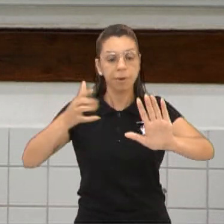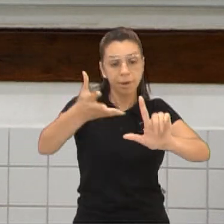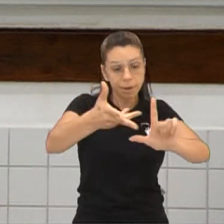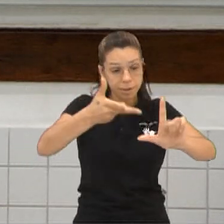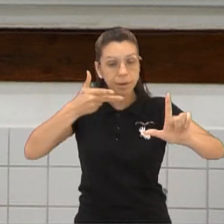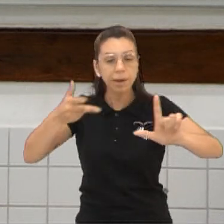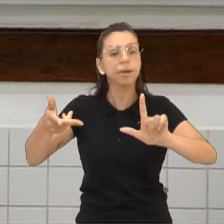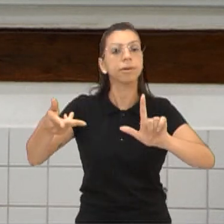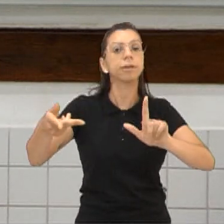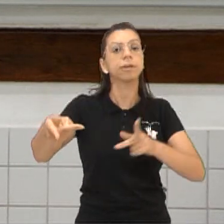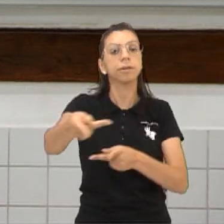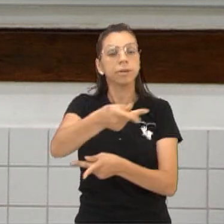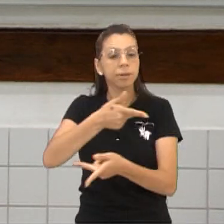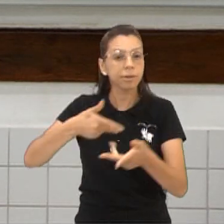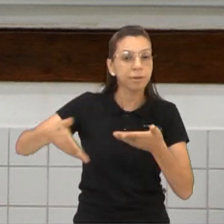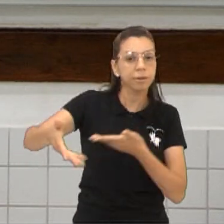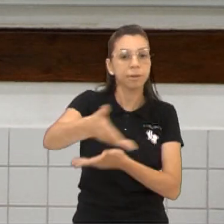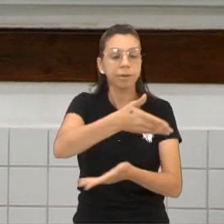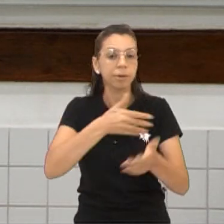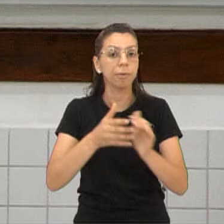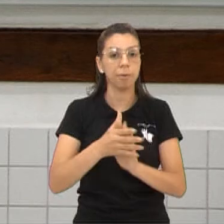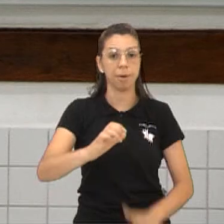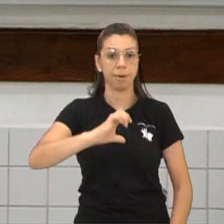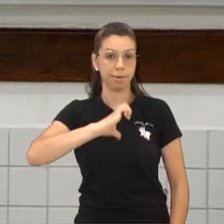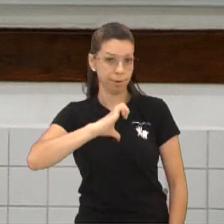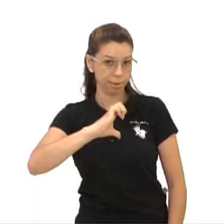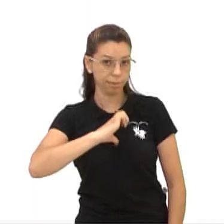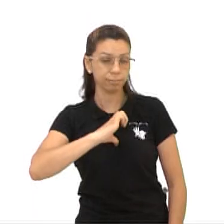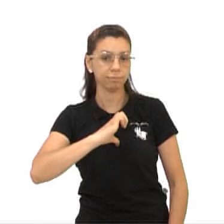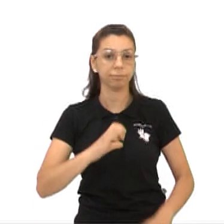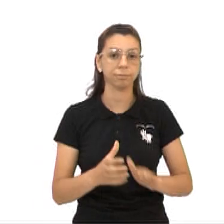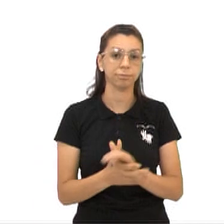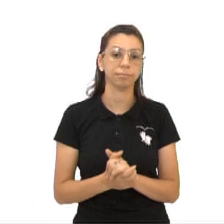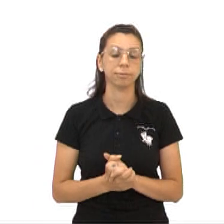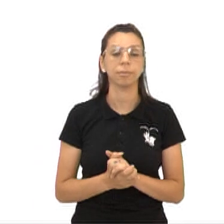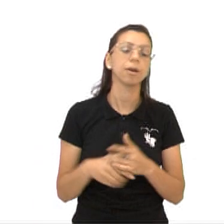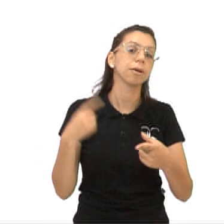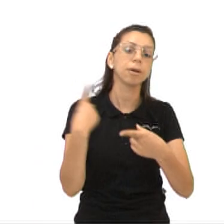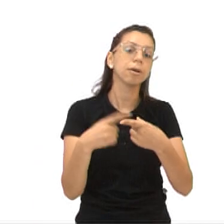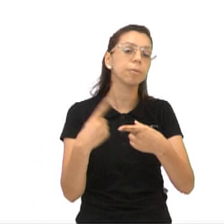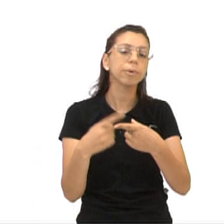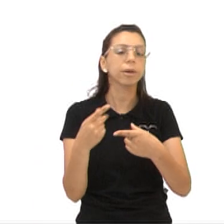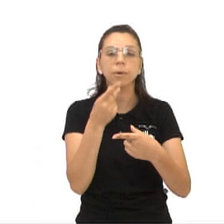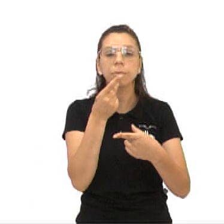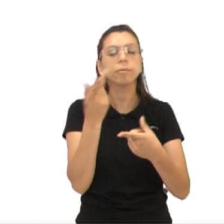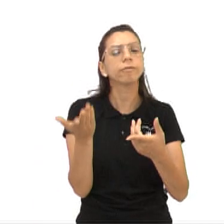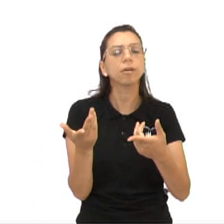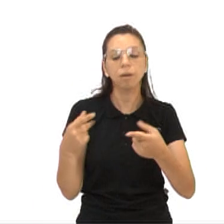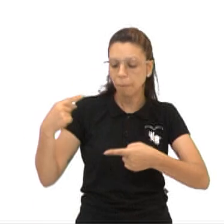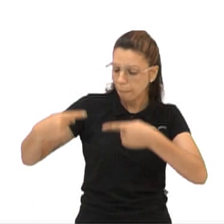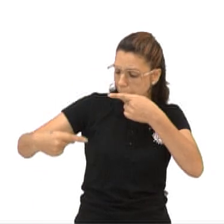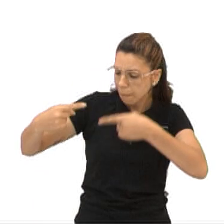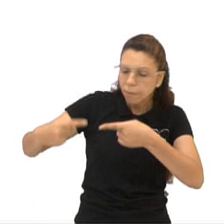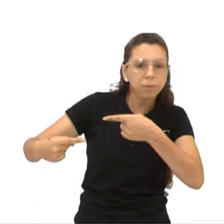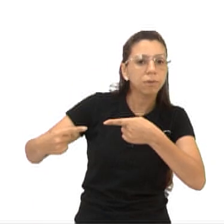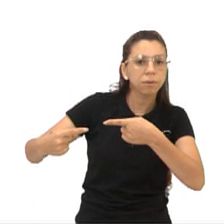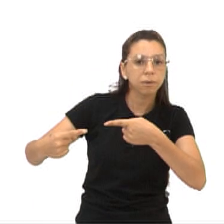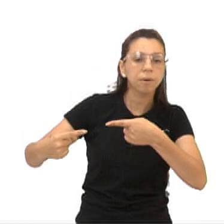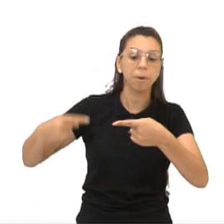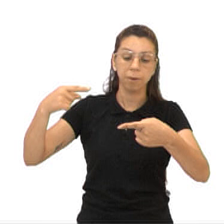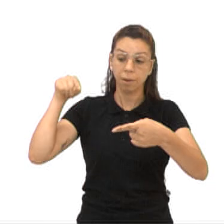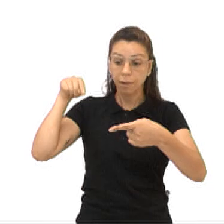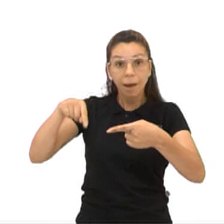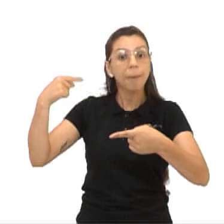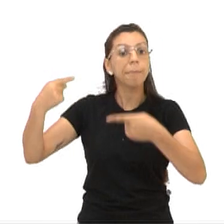se relaciona muito com a ética. E por que falar de política nisso tudo? Porque a política é